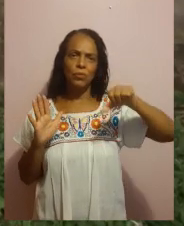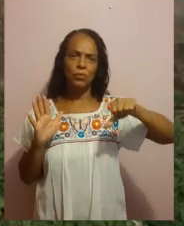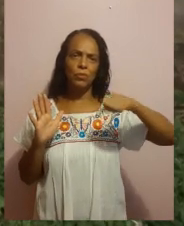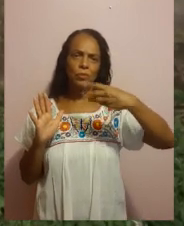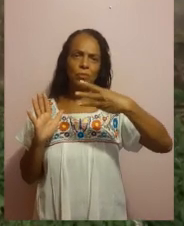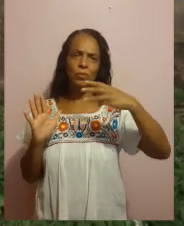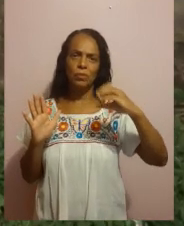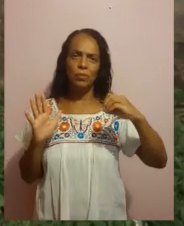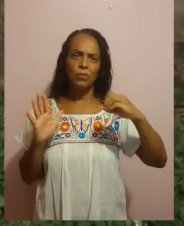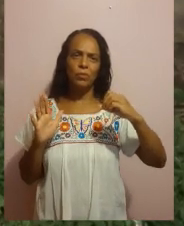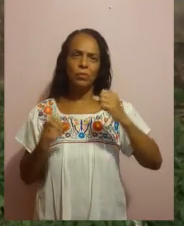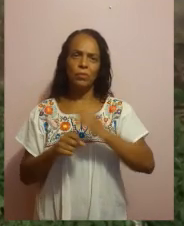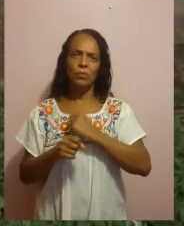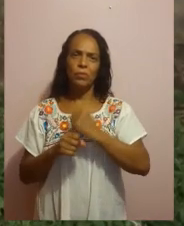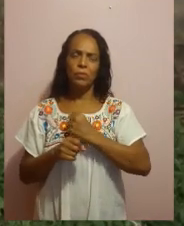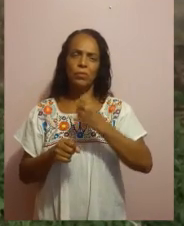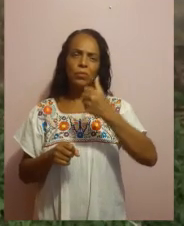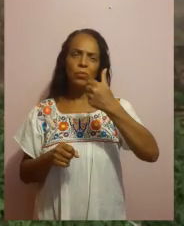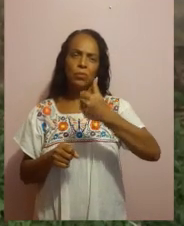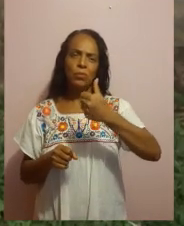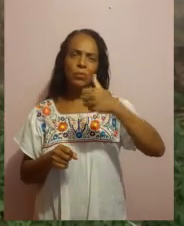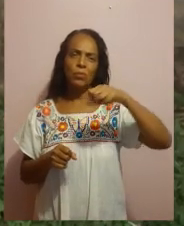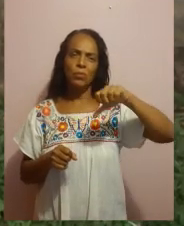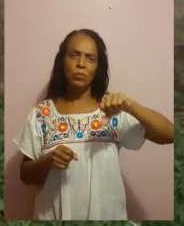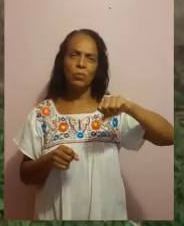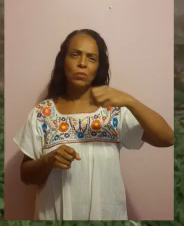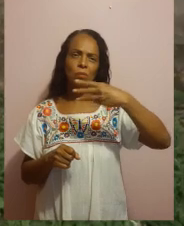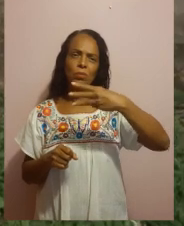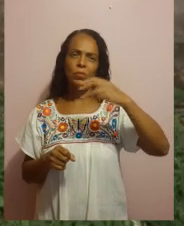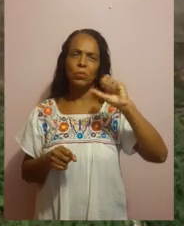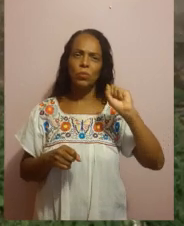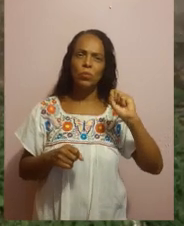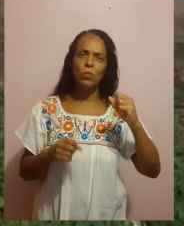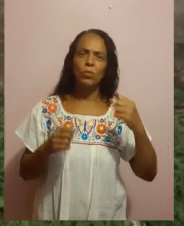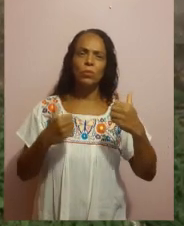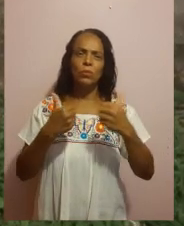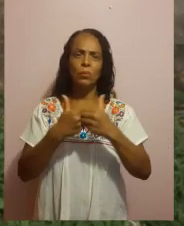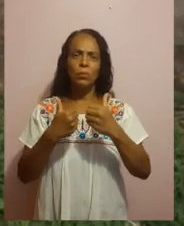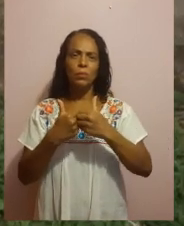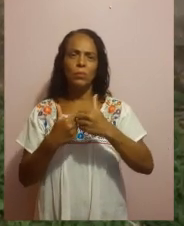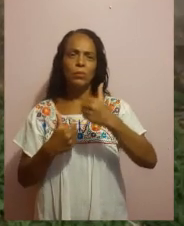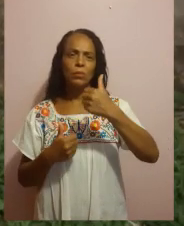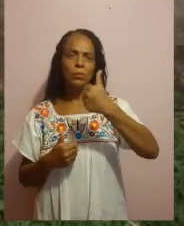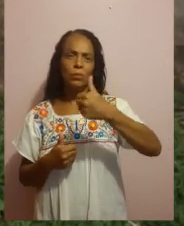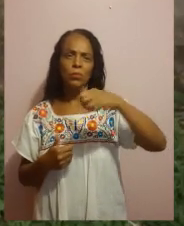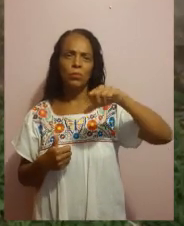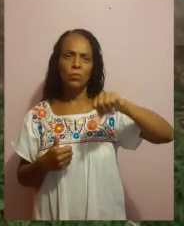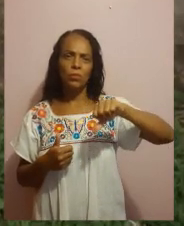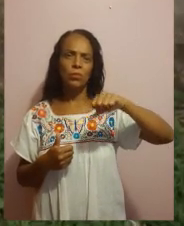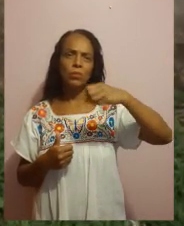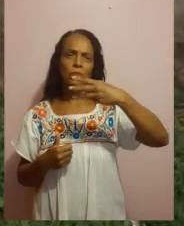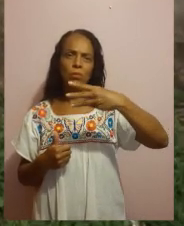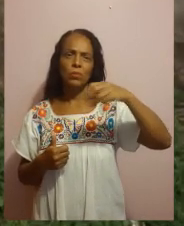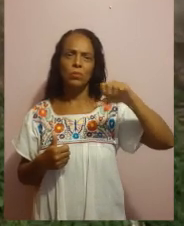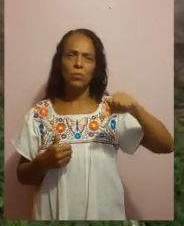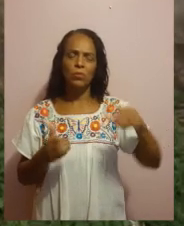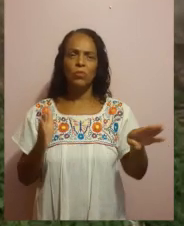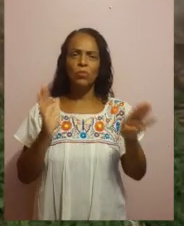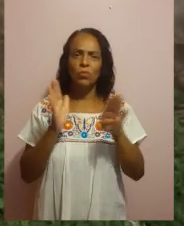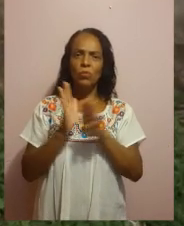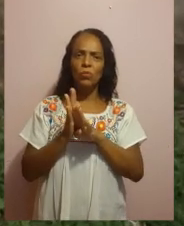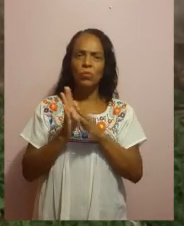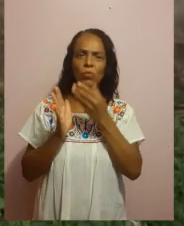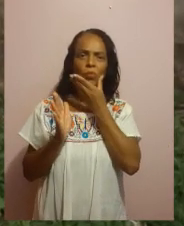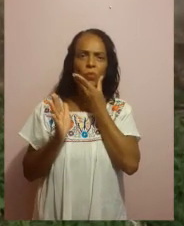no ano 38, já para a entrada do 39, chegou Antônio